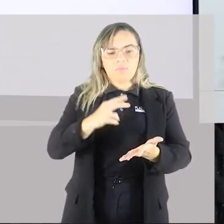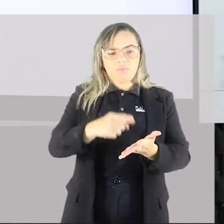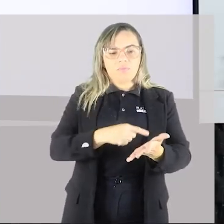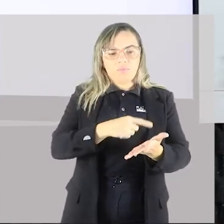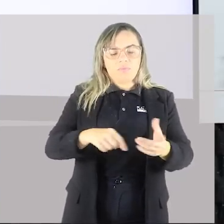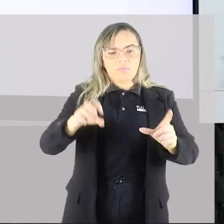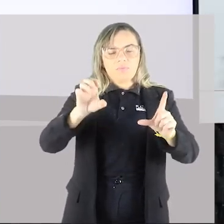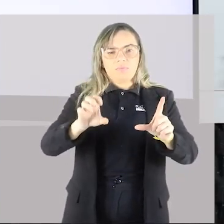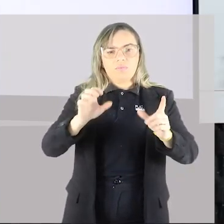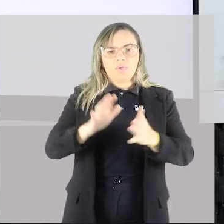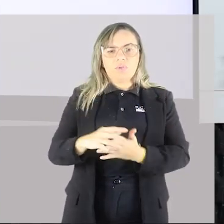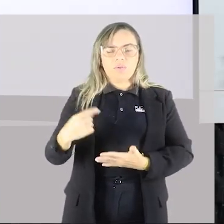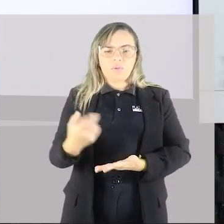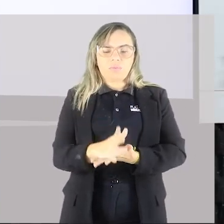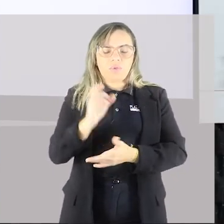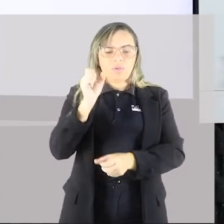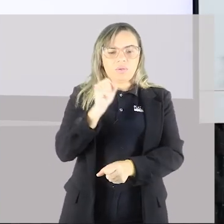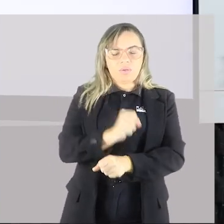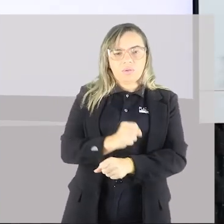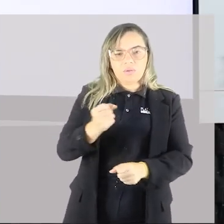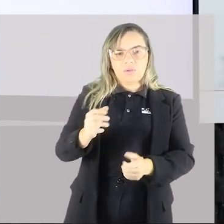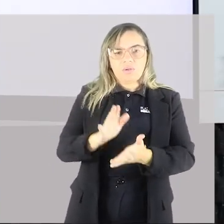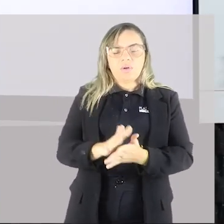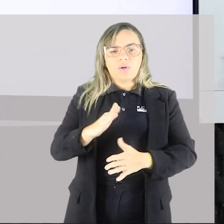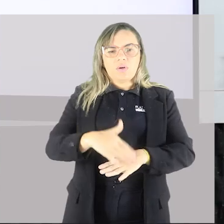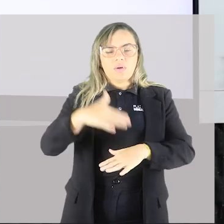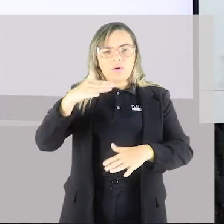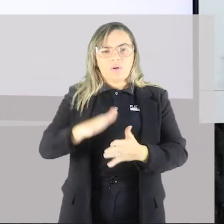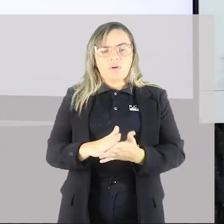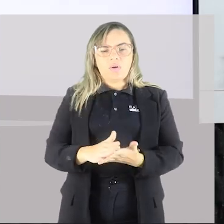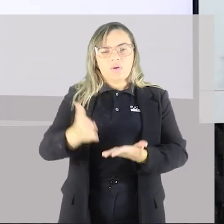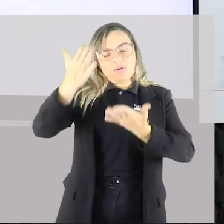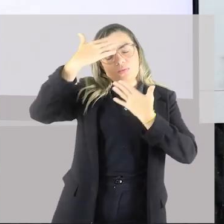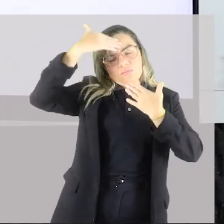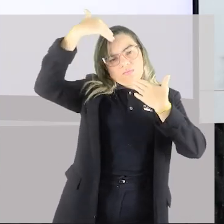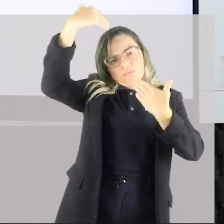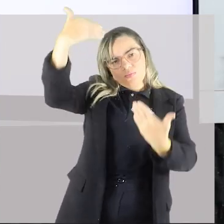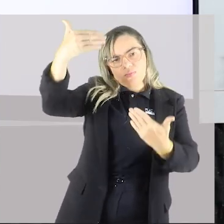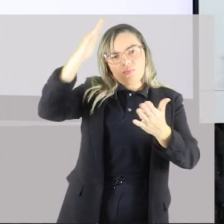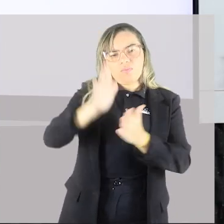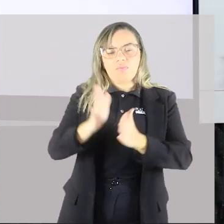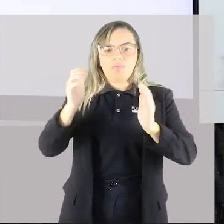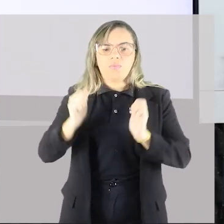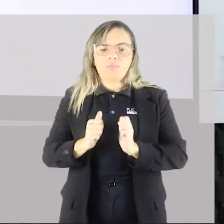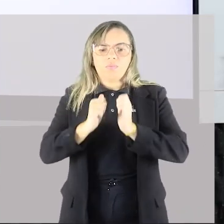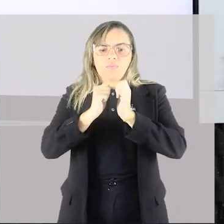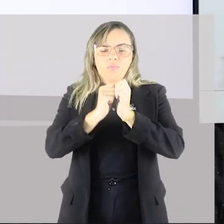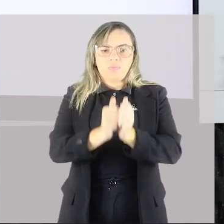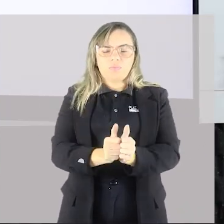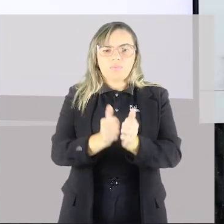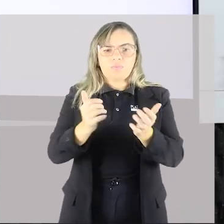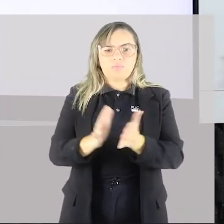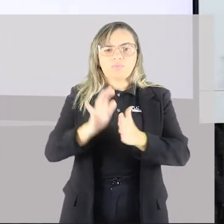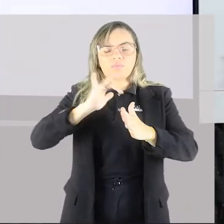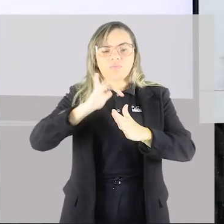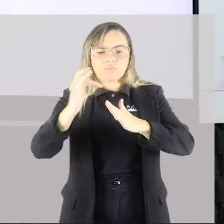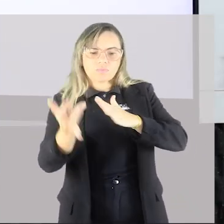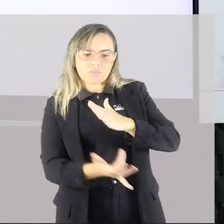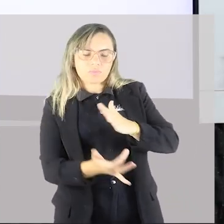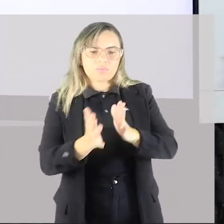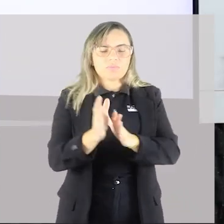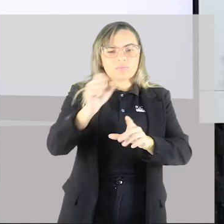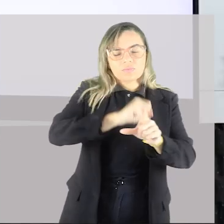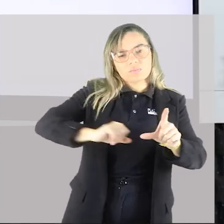letra E. Nós ficamos por aqui com vocês mais uma vez. Obrigado. Sigam ali nas redes sociais a